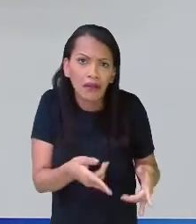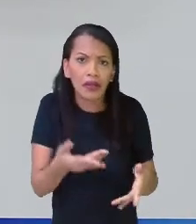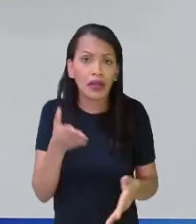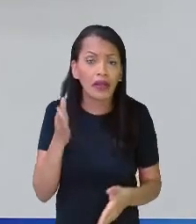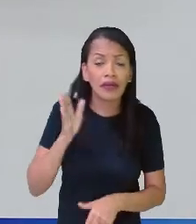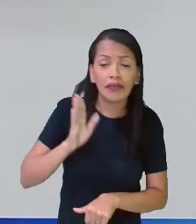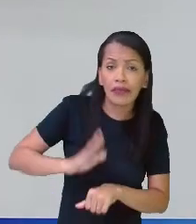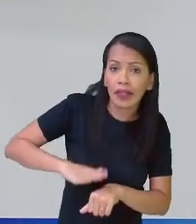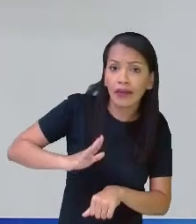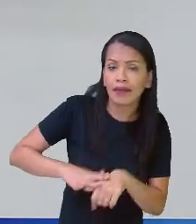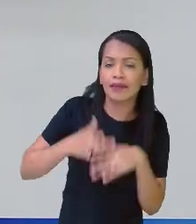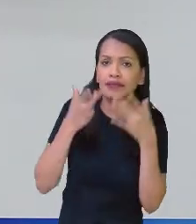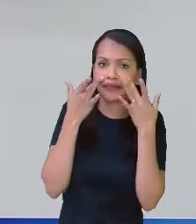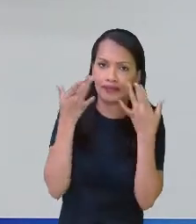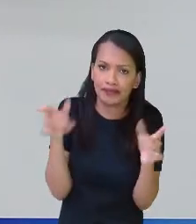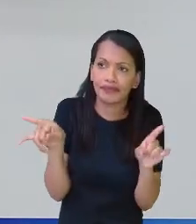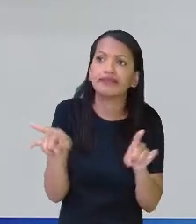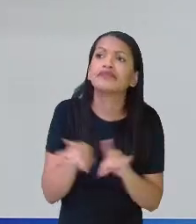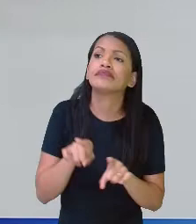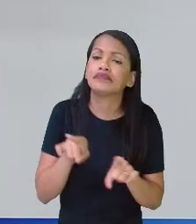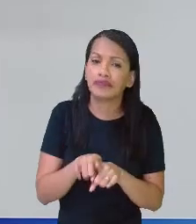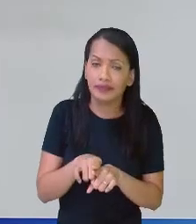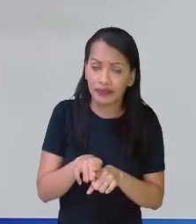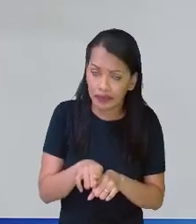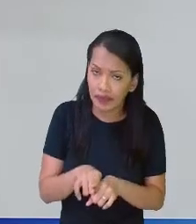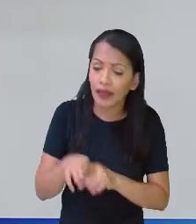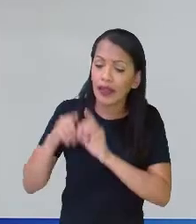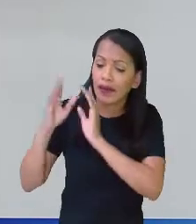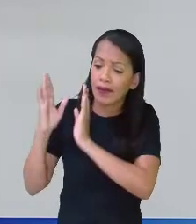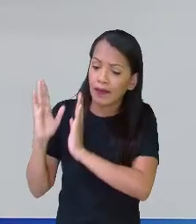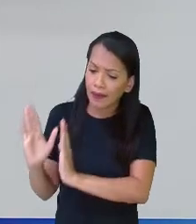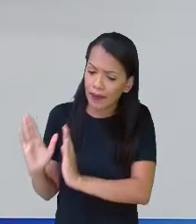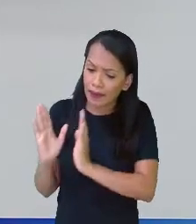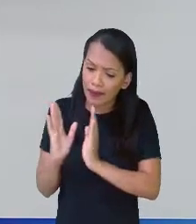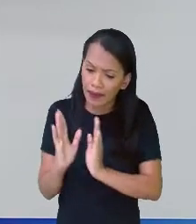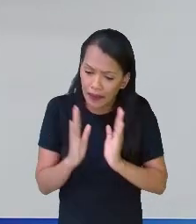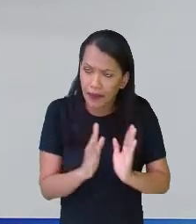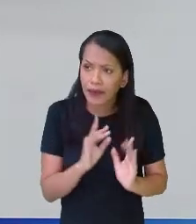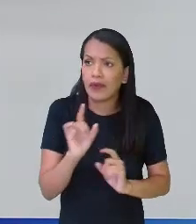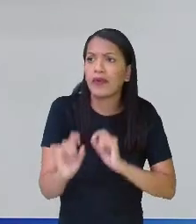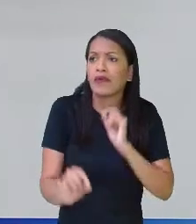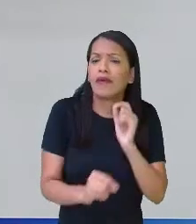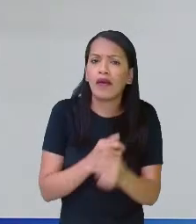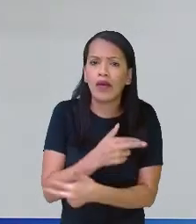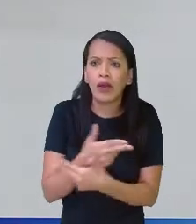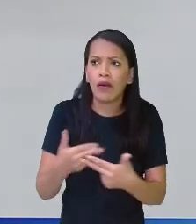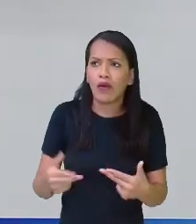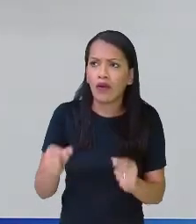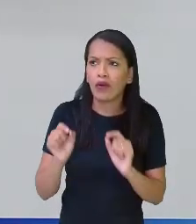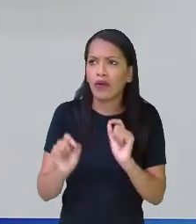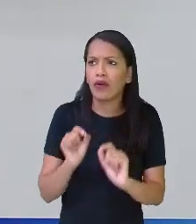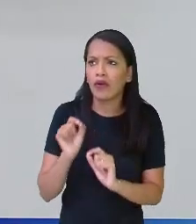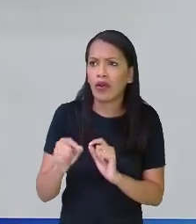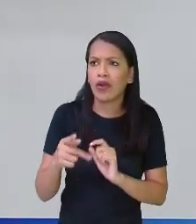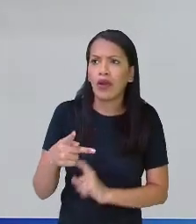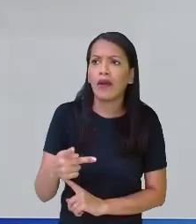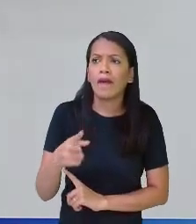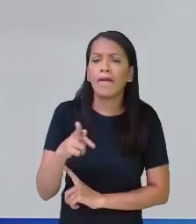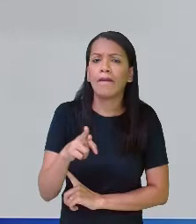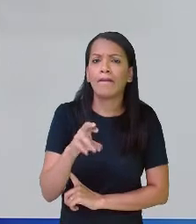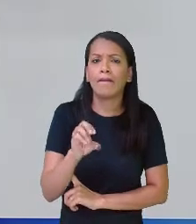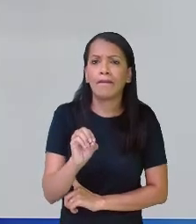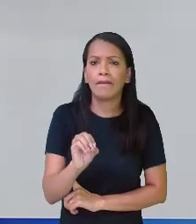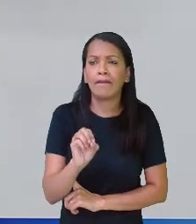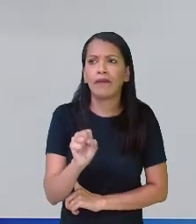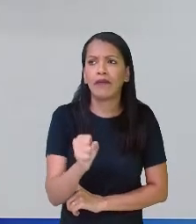tem umas divisõezinhas também que a gente vê mais naquele espaço do teatro. Tem uma coisa que se chama proscênico